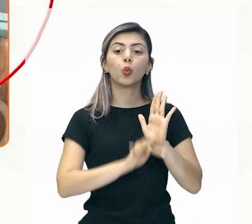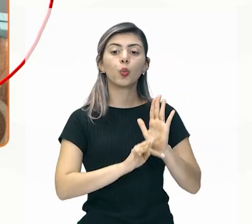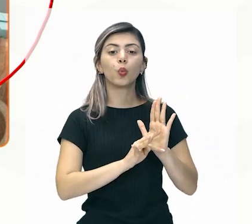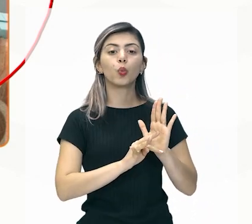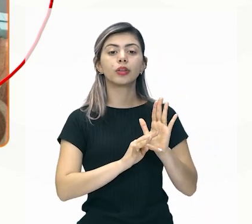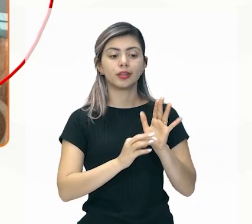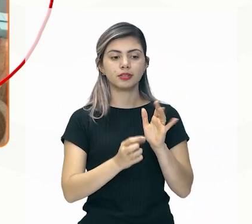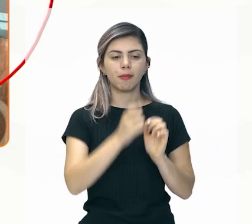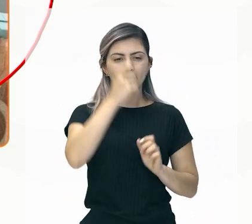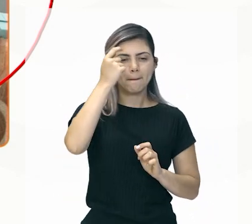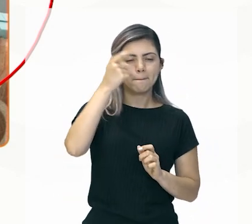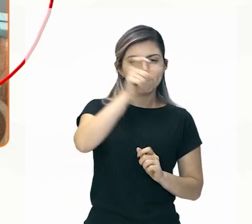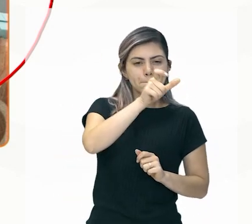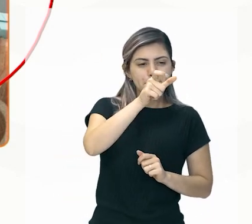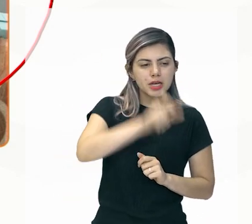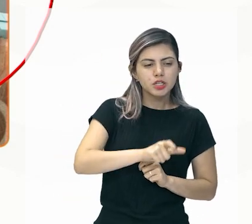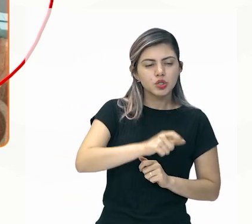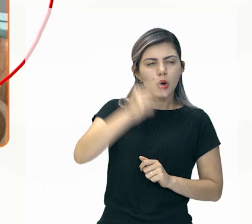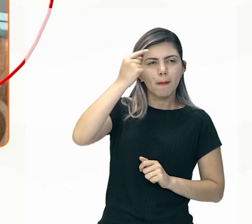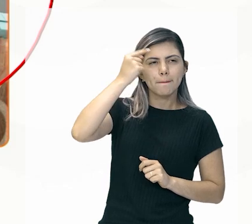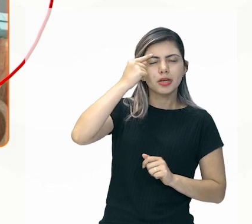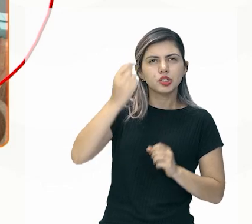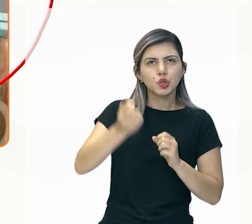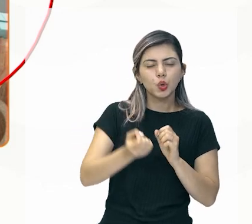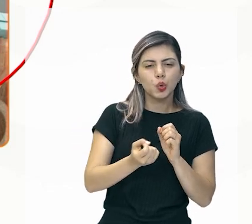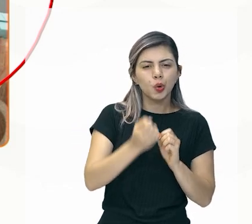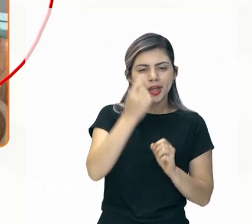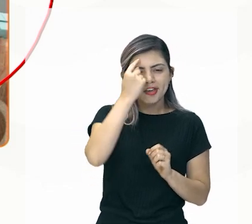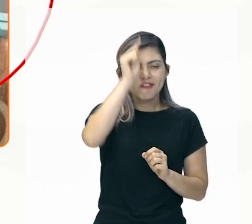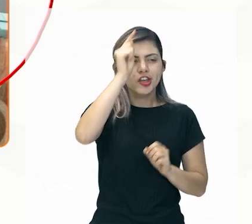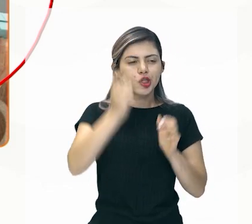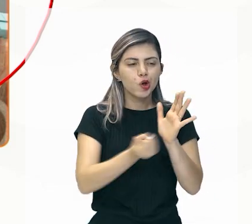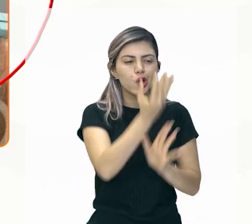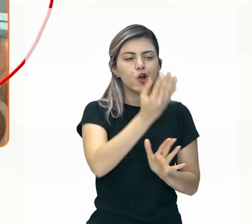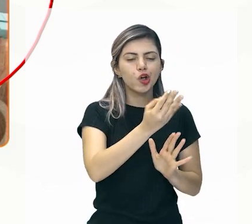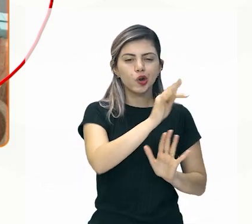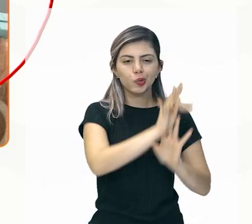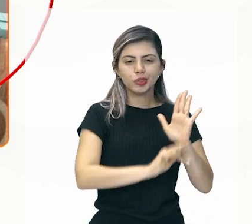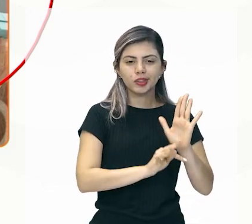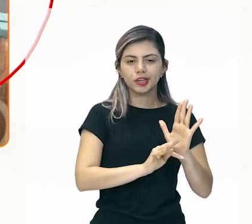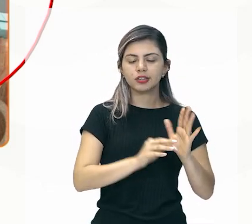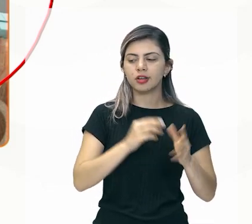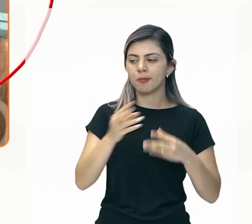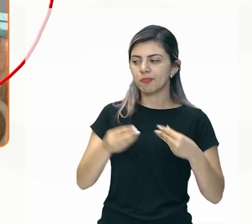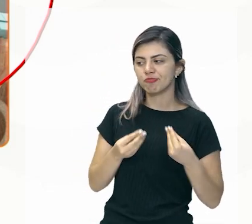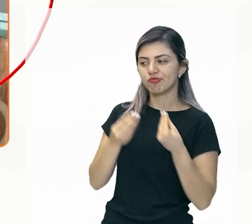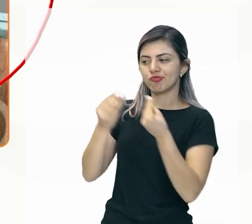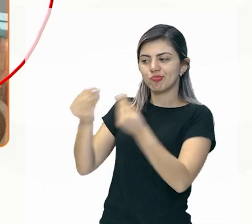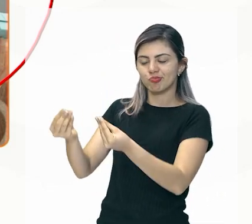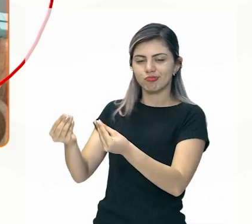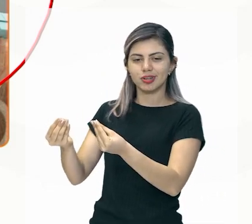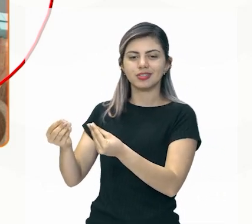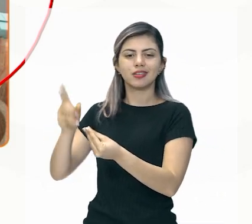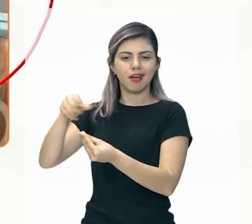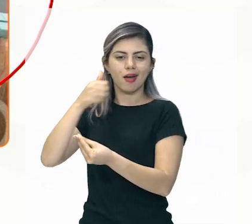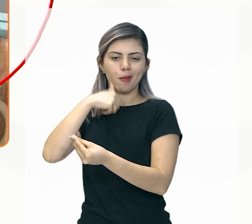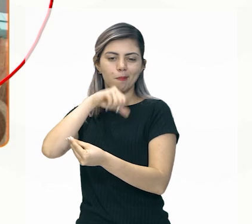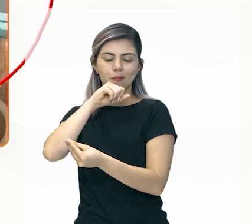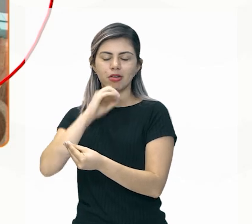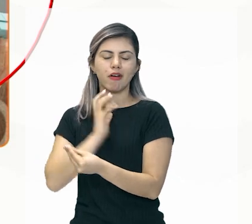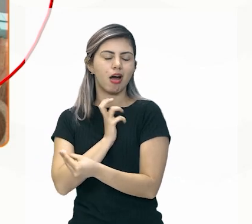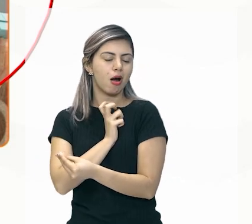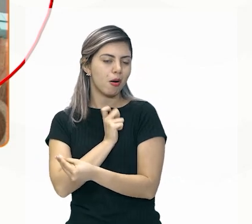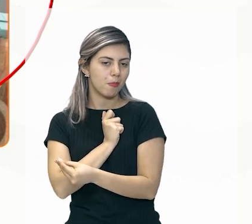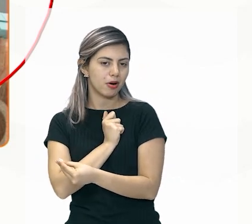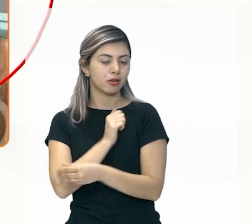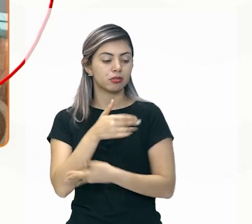criado por alguém, uma pessoa pensou nesse texto aí. Surpreenda a sua joia mais preciosa com esse presente. Sua mãe vai adorar. A